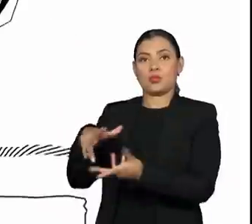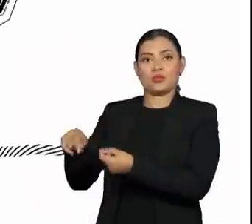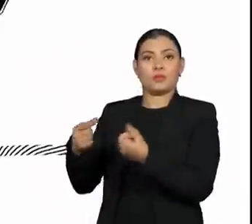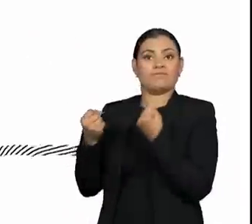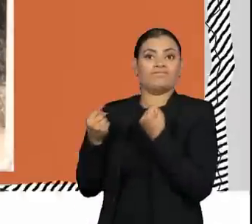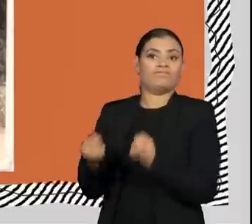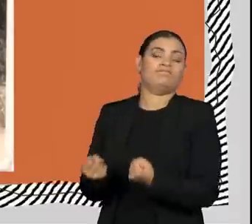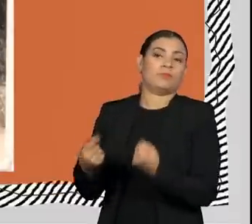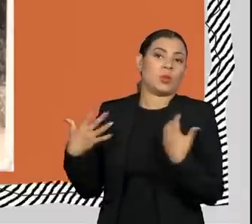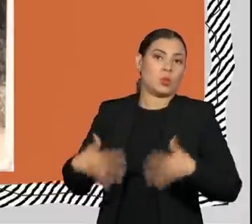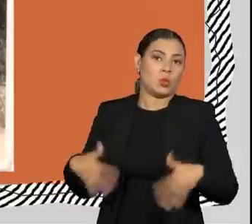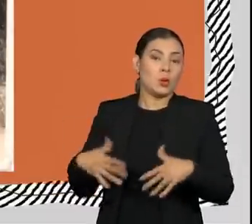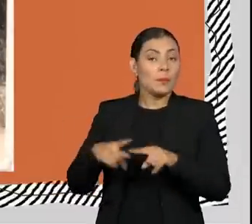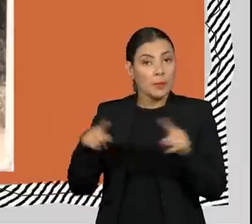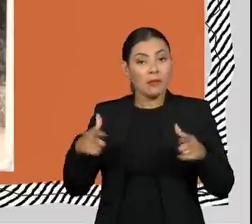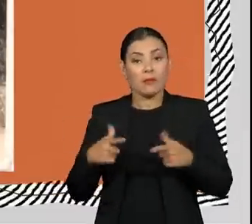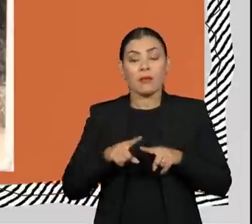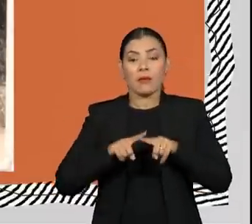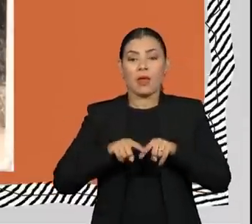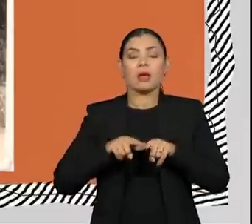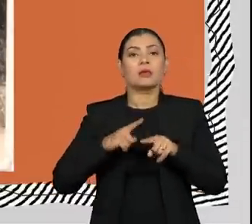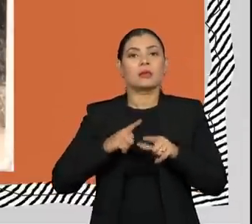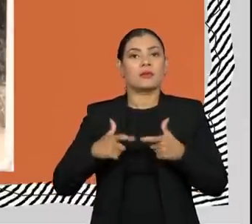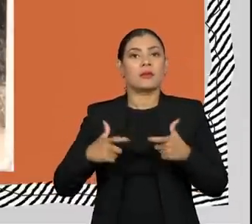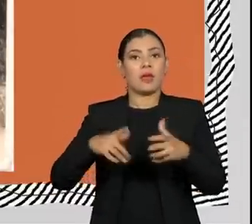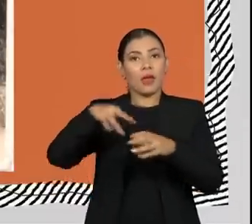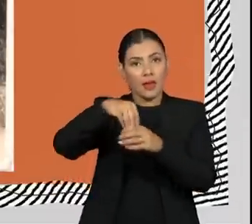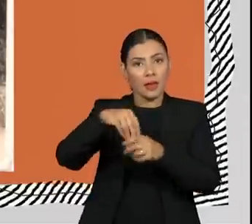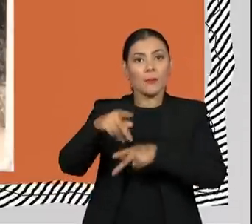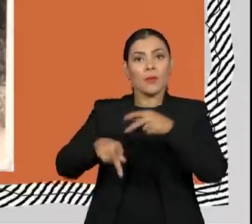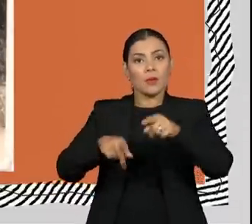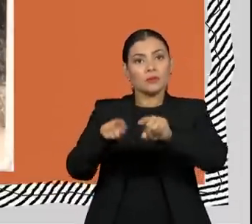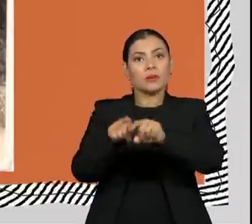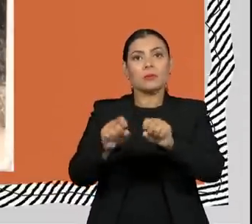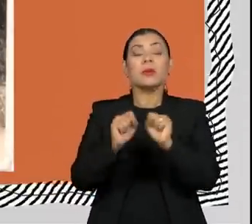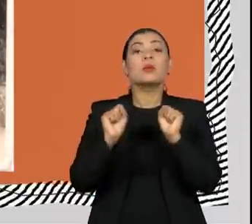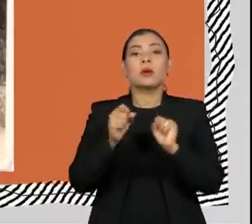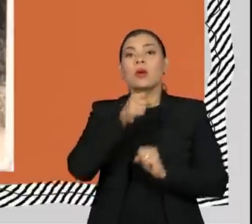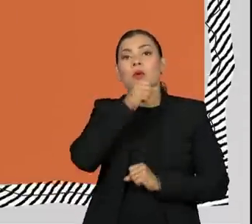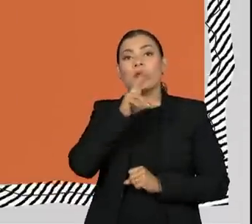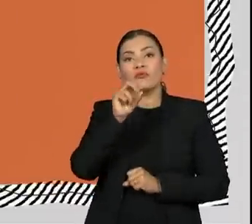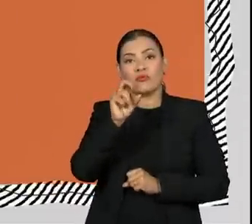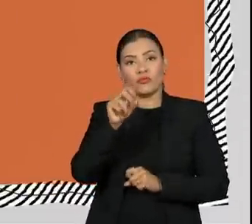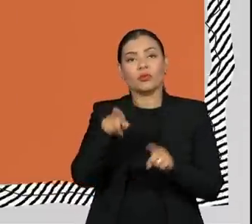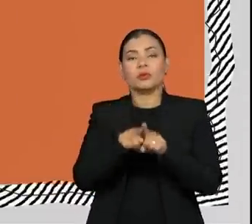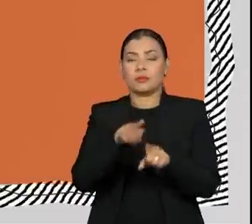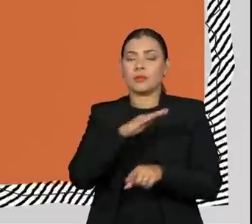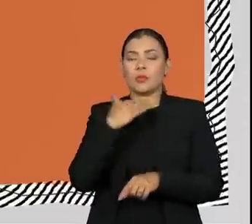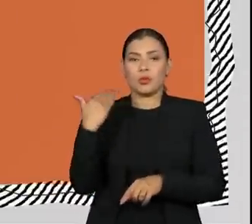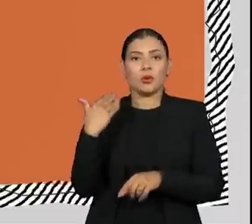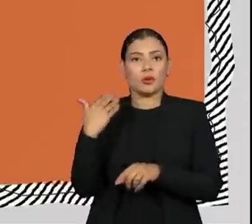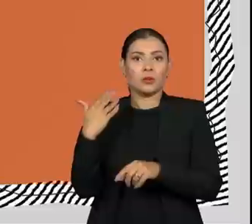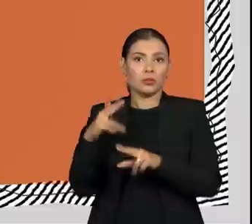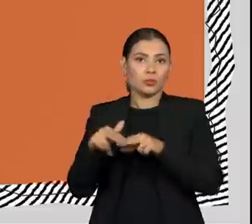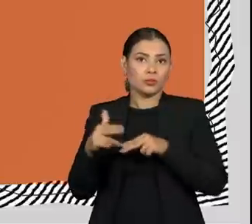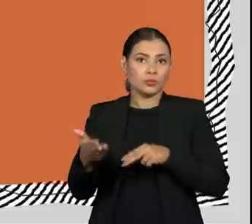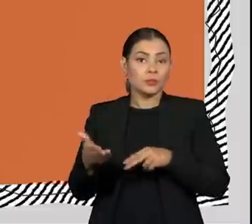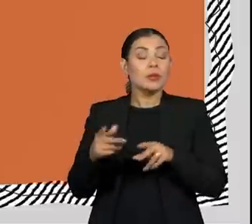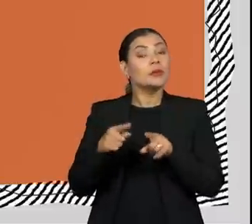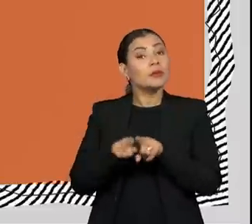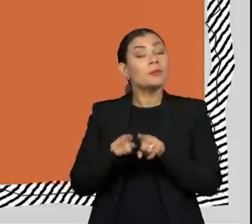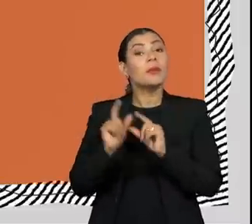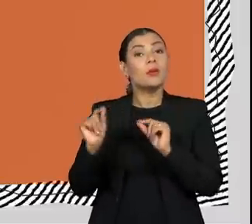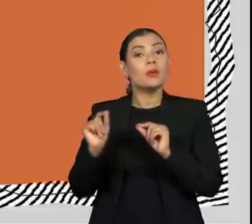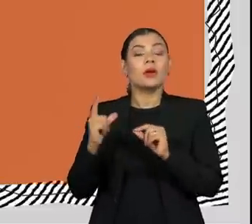pesada para todo mundo mas na Grécia teve ainda uma guerra civil posterior a isso inclusive meu avô faleceu na hora que estamos saindo e daí